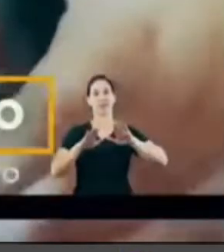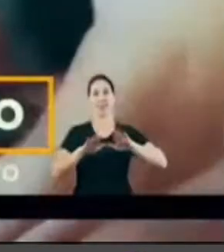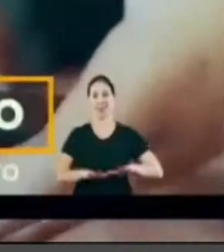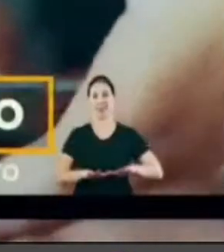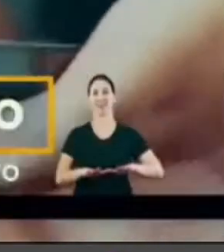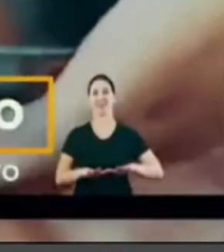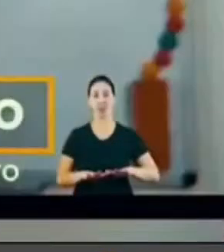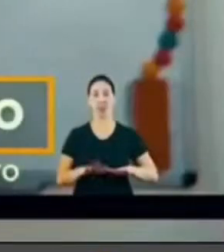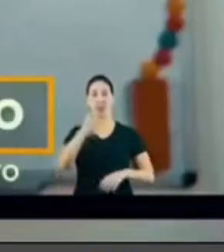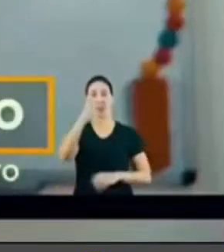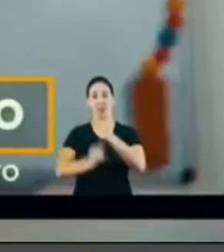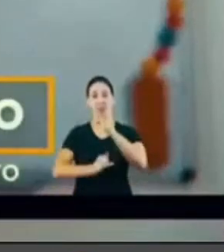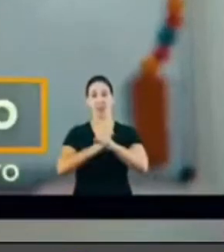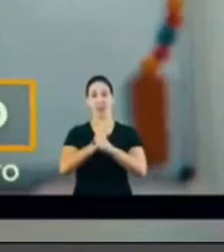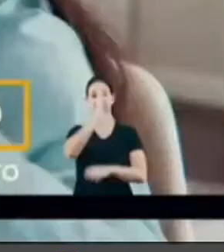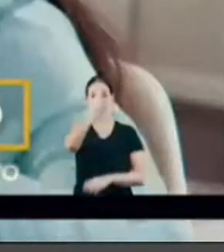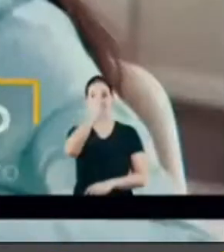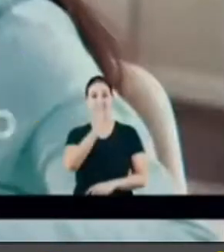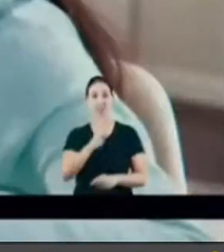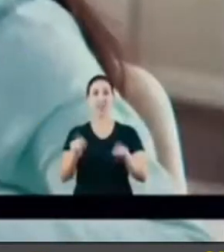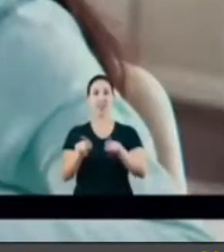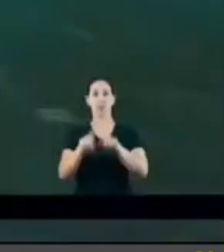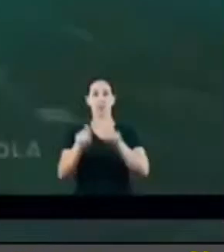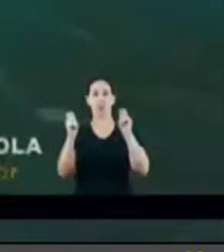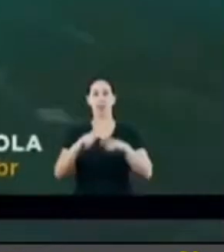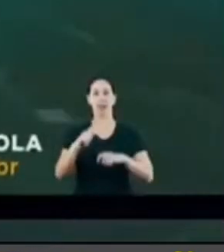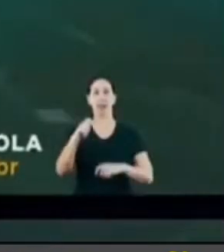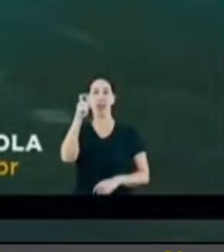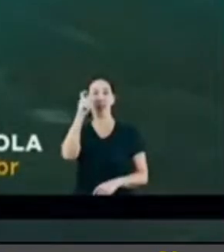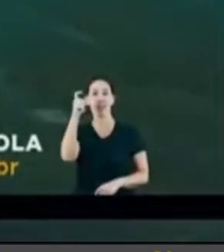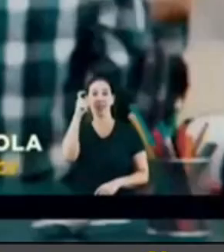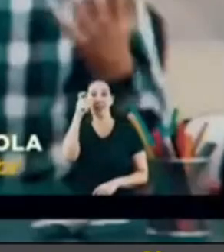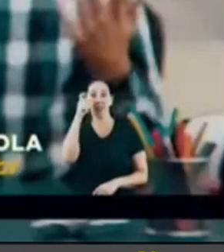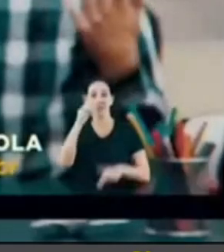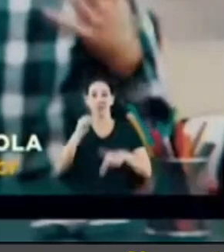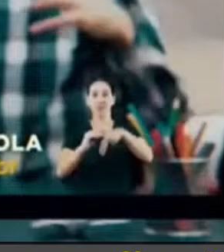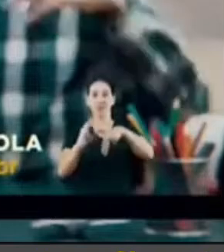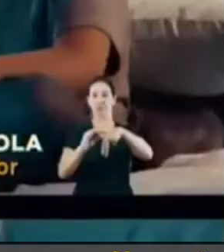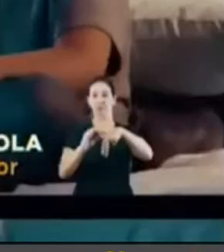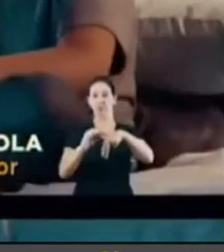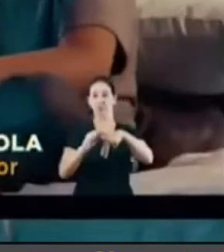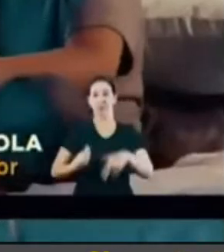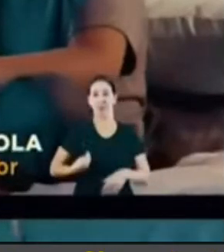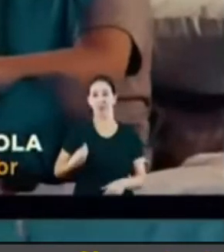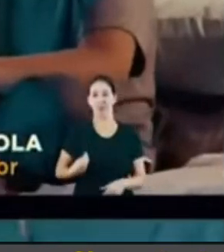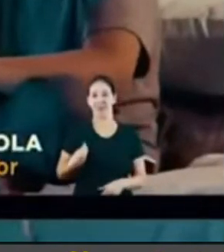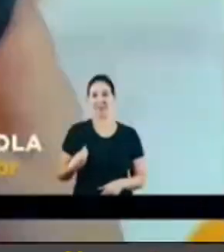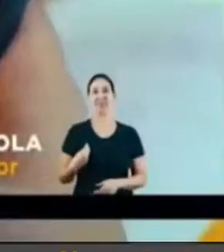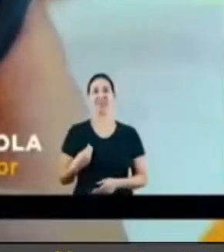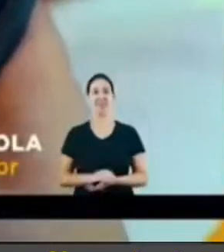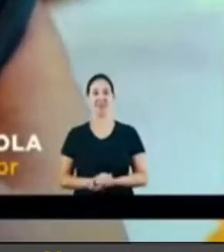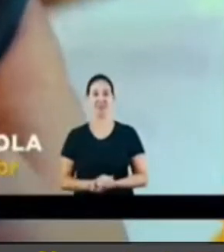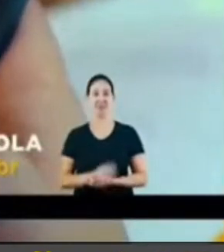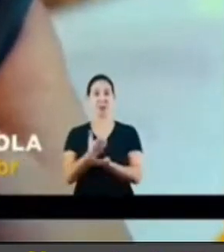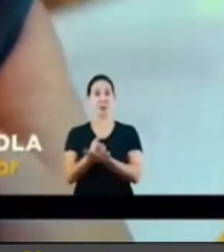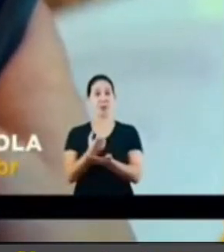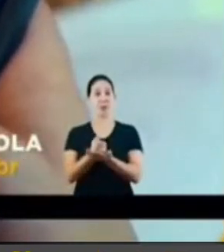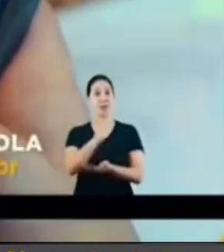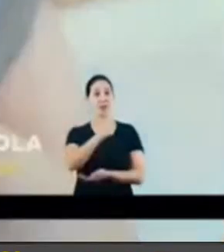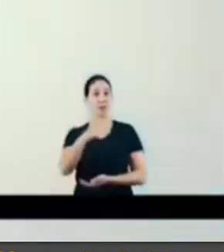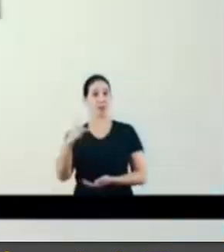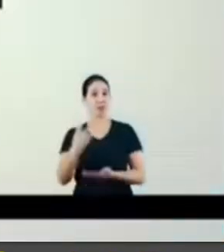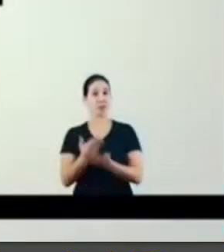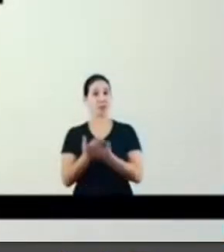à internet é gratuito e você ainda pode assistir às aulas ao vivo nos canais digitais da TV Cultura. Baixe o